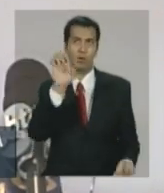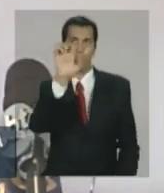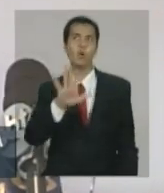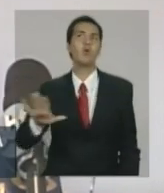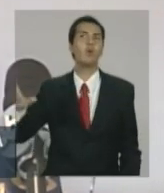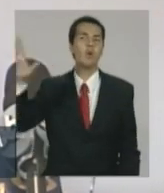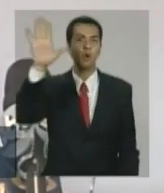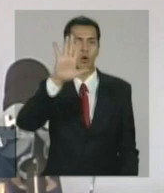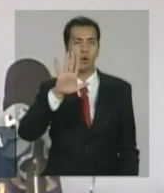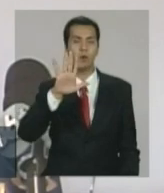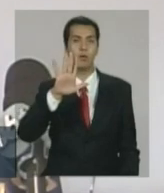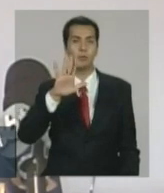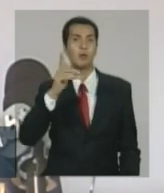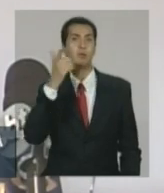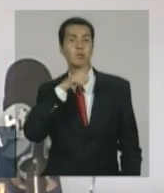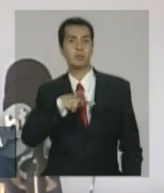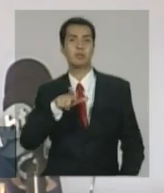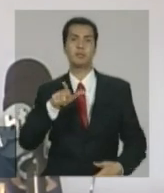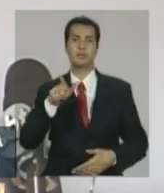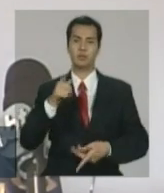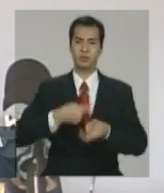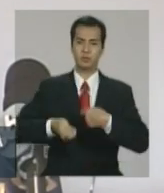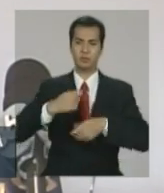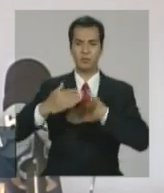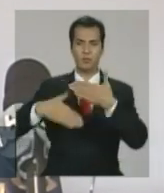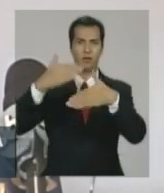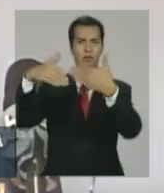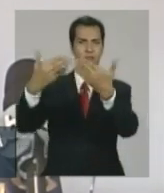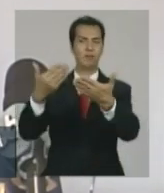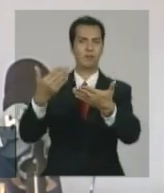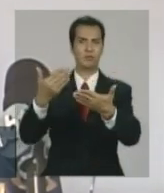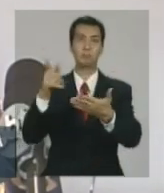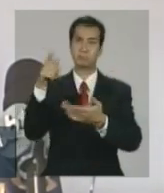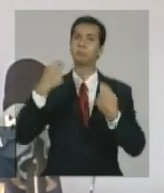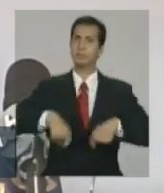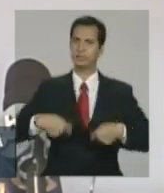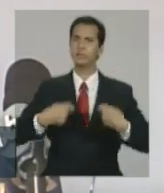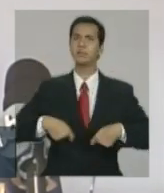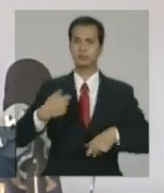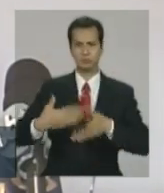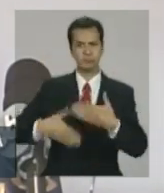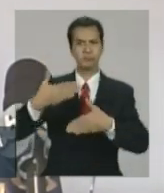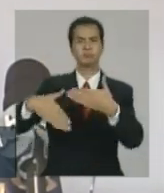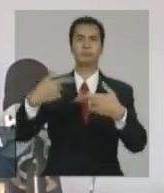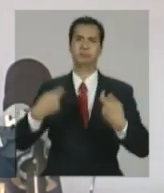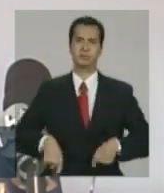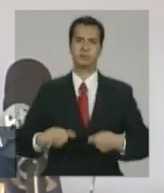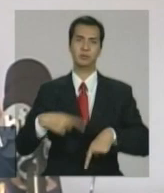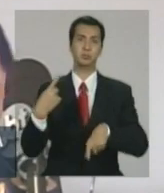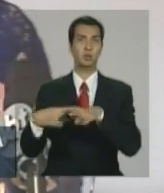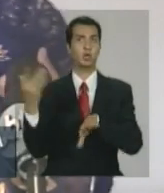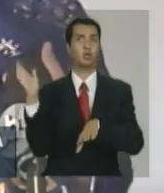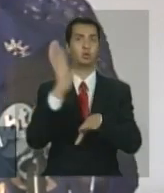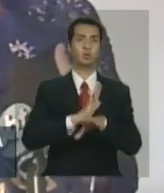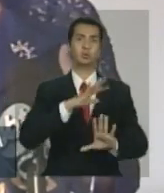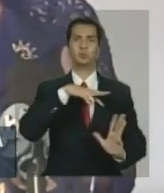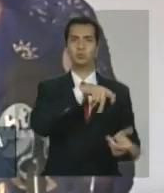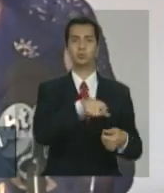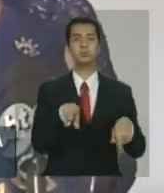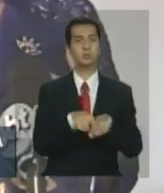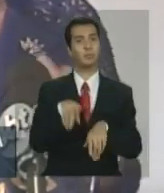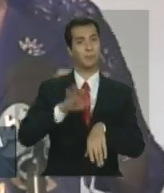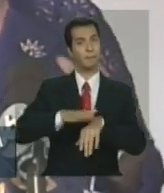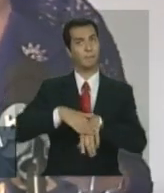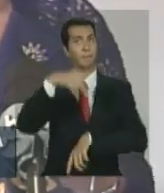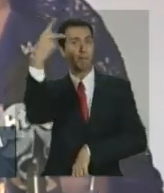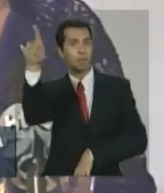a crescer, ela tem de voltar a crescer, não só pelo bem do resto do mundo, mas para o bem dela.